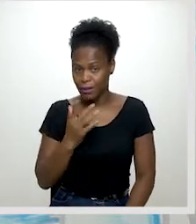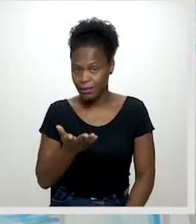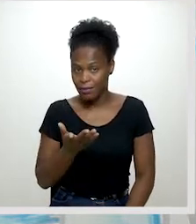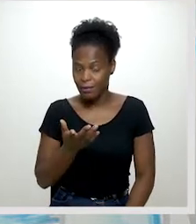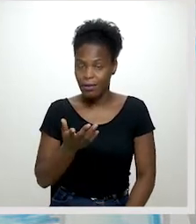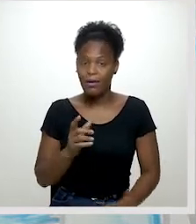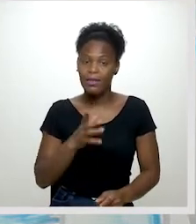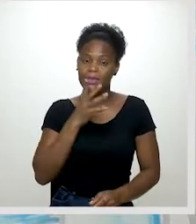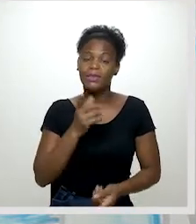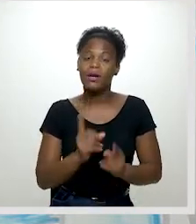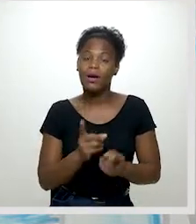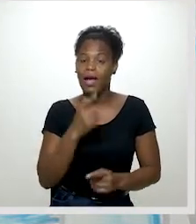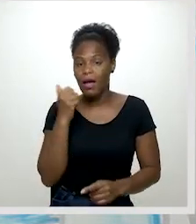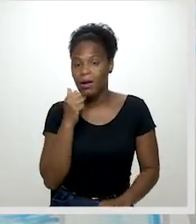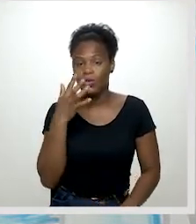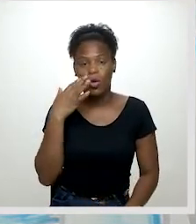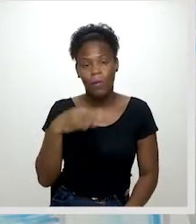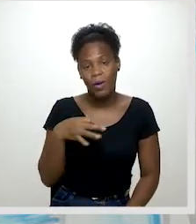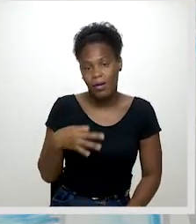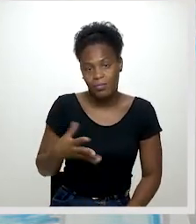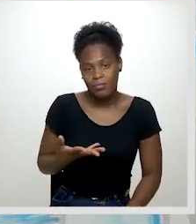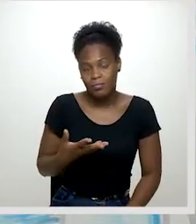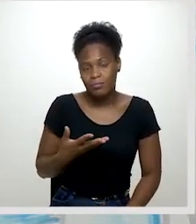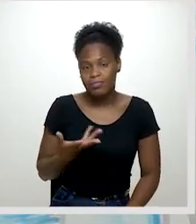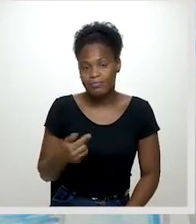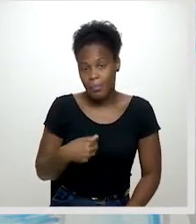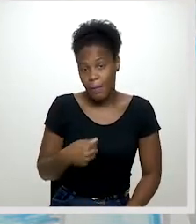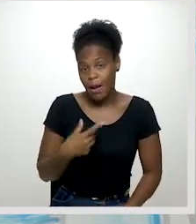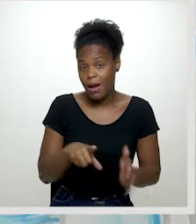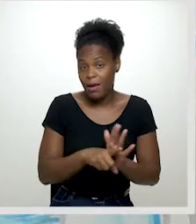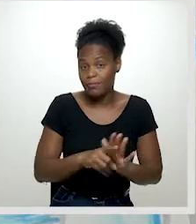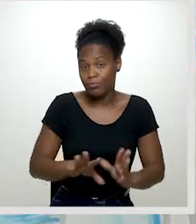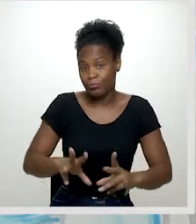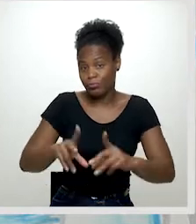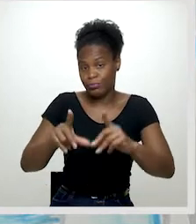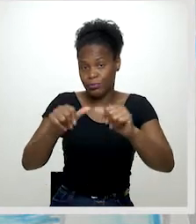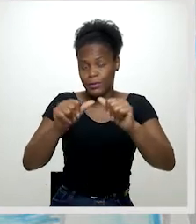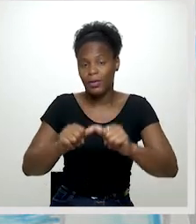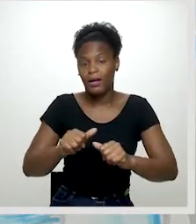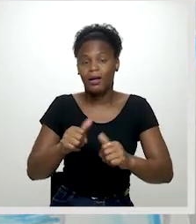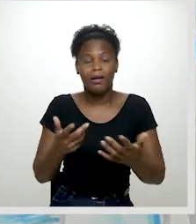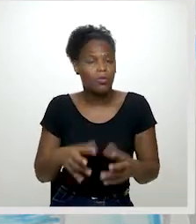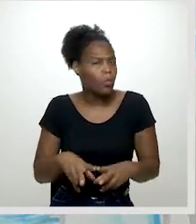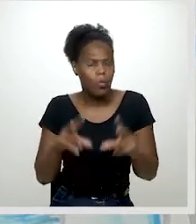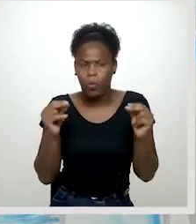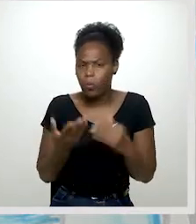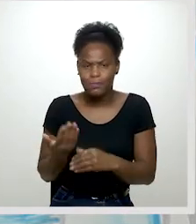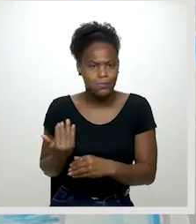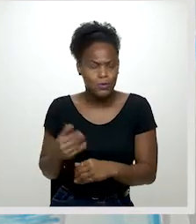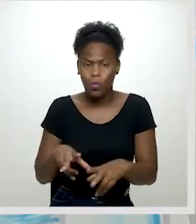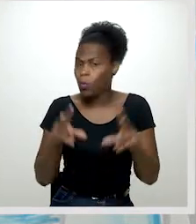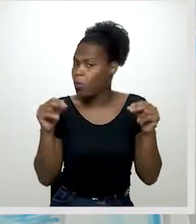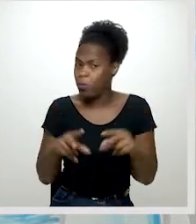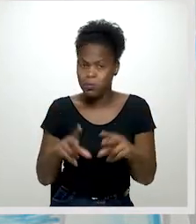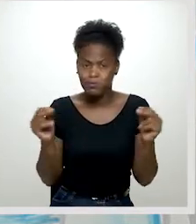entender, que normalmente a própria lei da evolução nunca